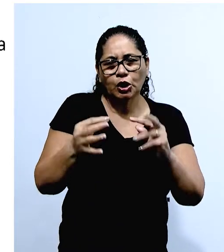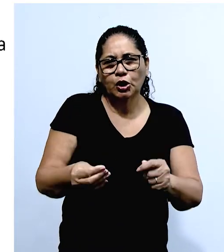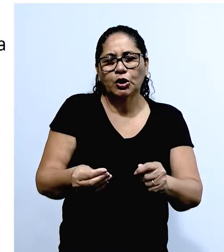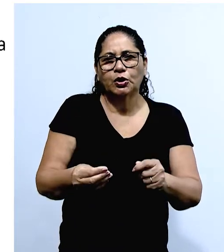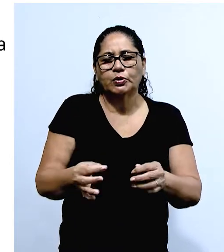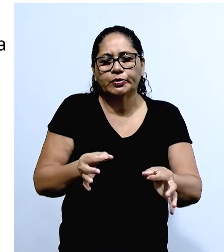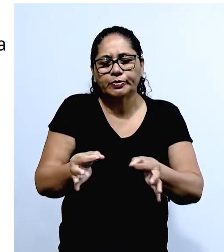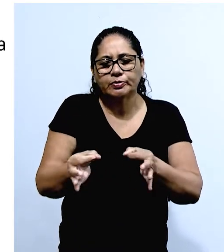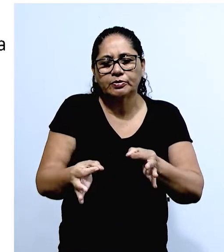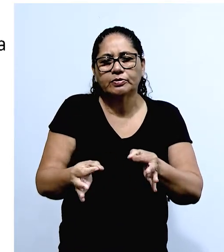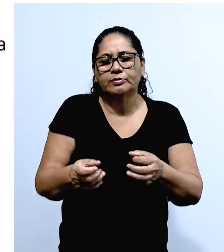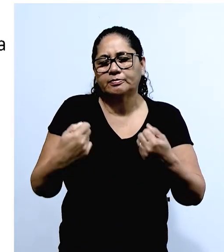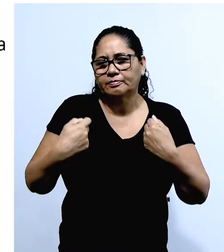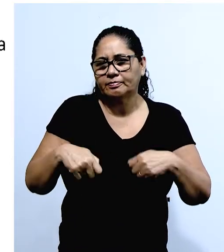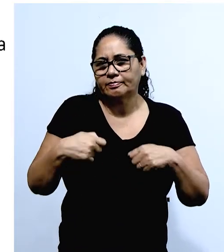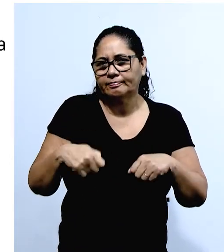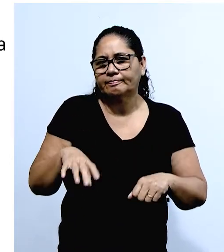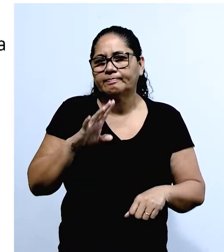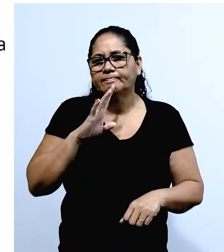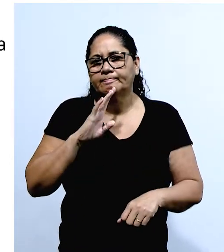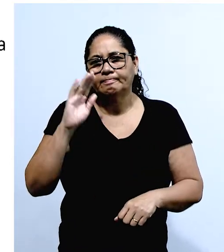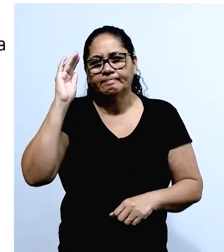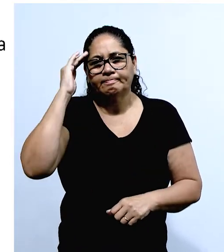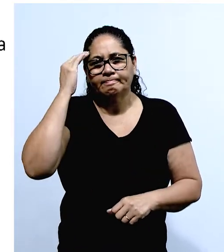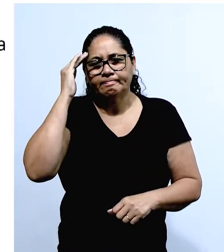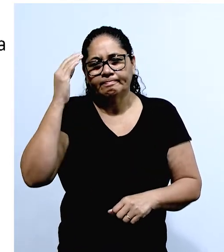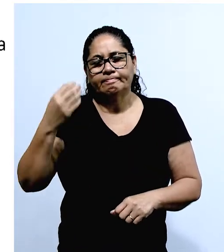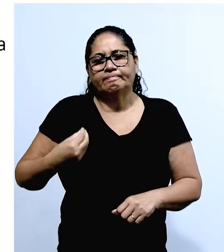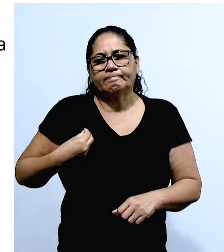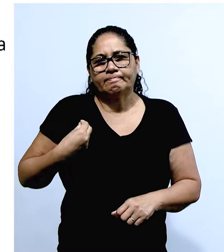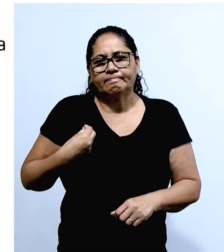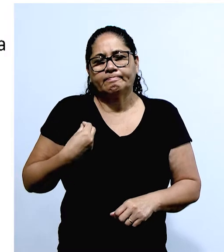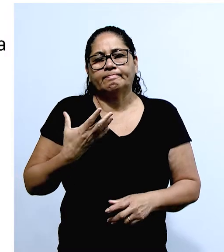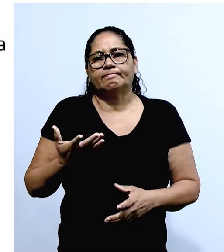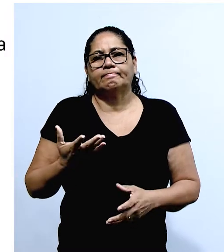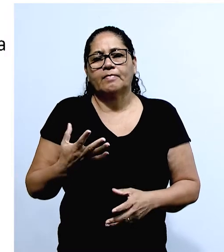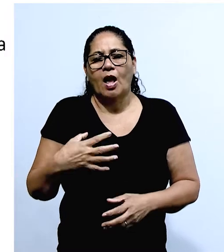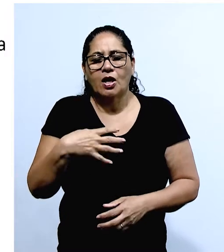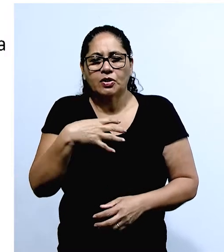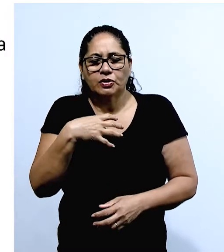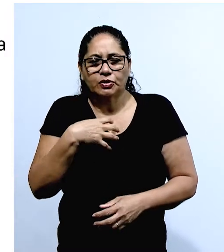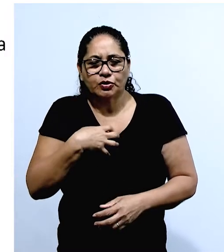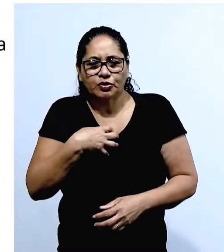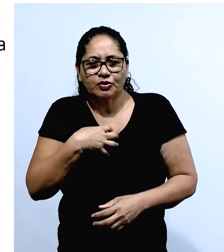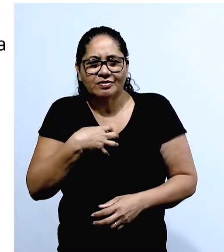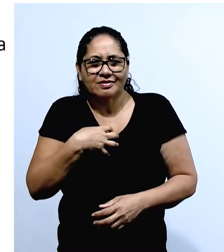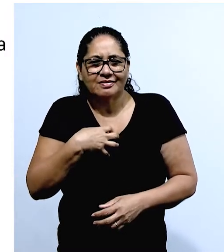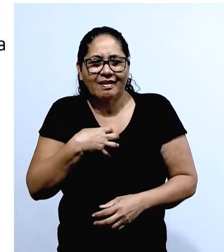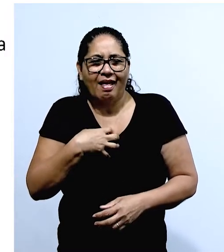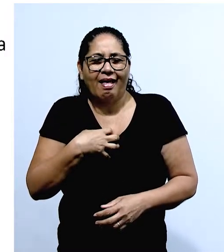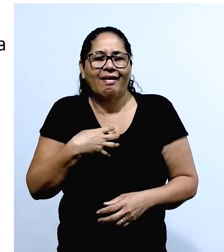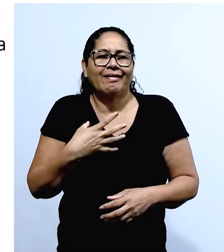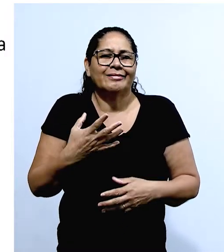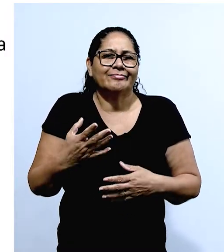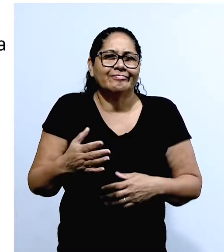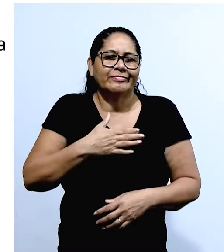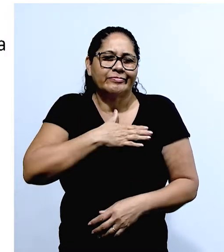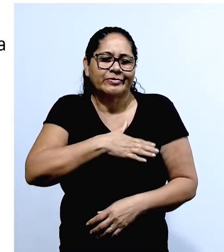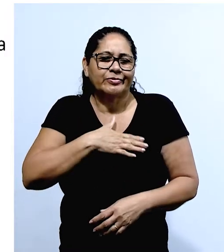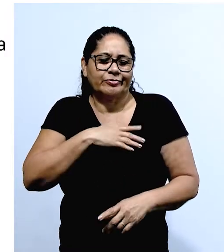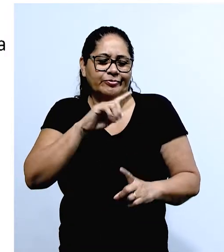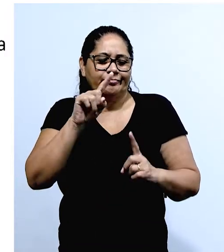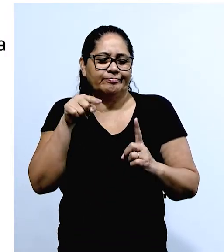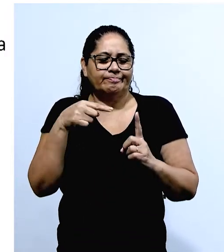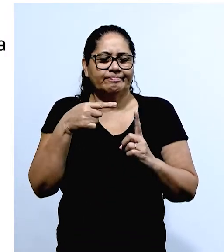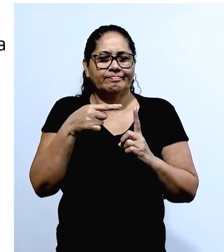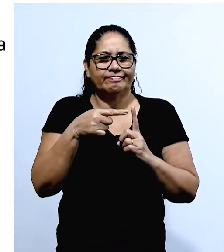organização devem conhecê-la, compreendê-la, vivê-la e sentir-se atraídos e comprometidos com os seus